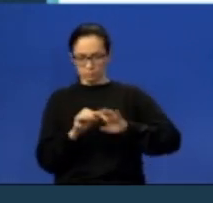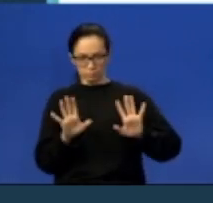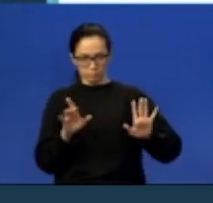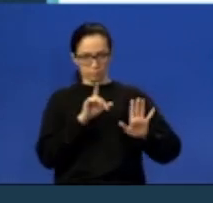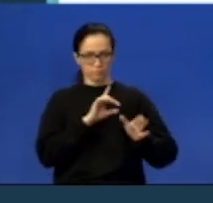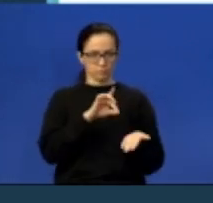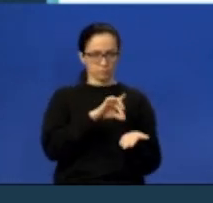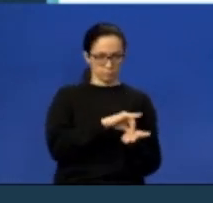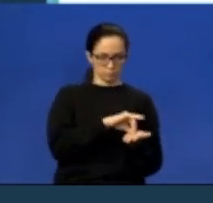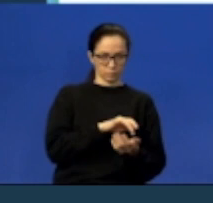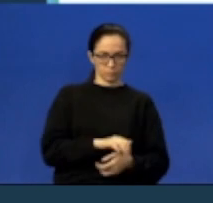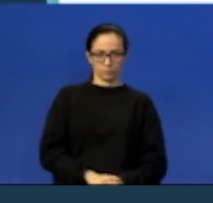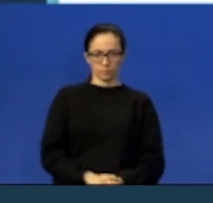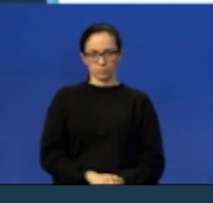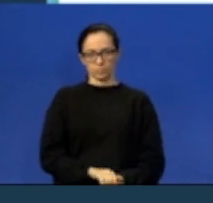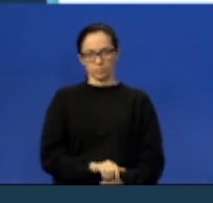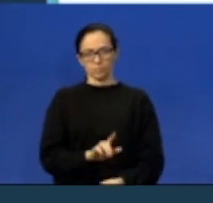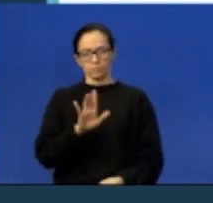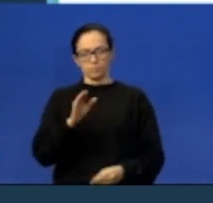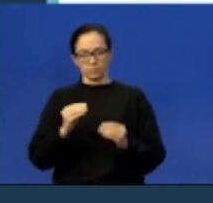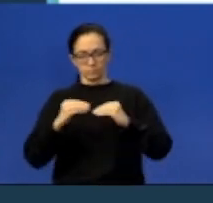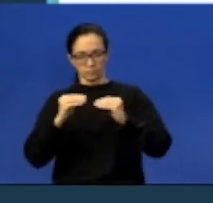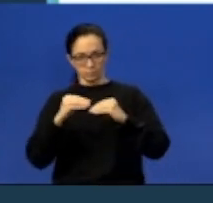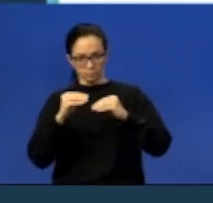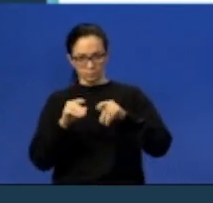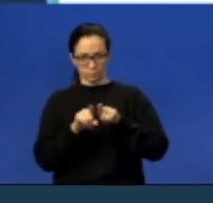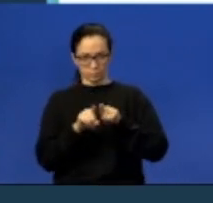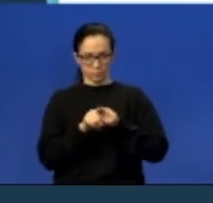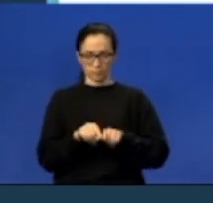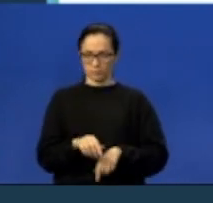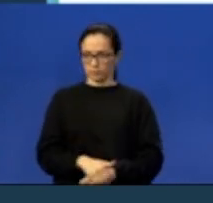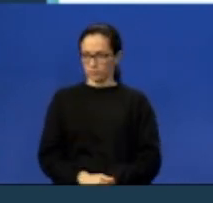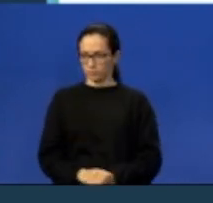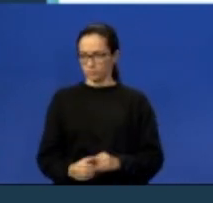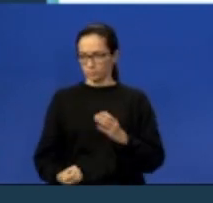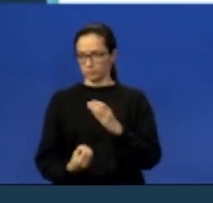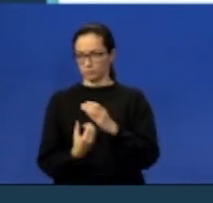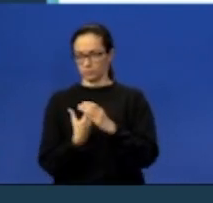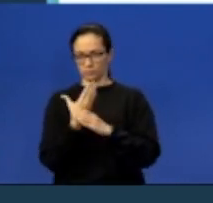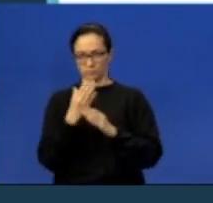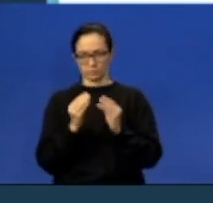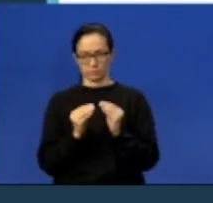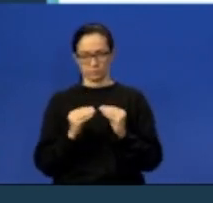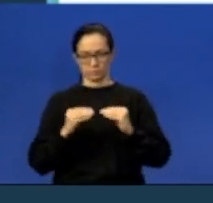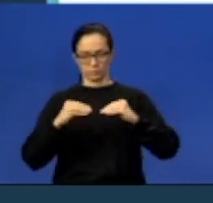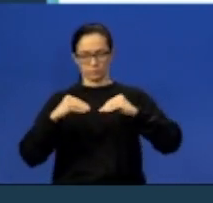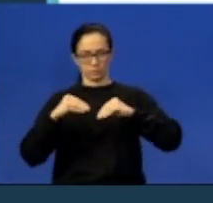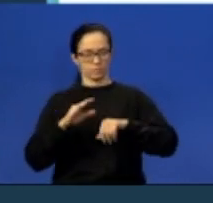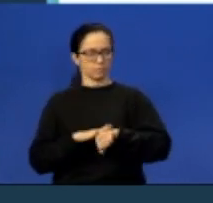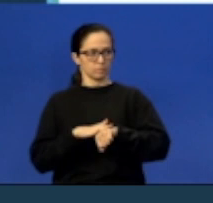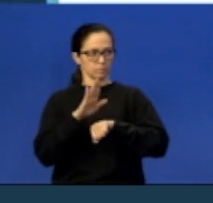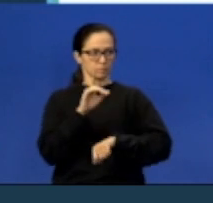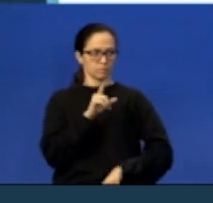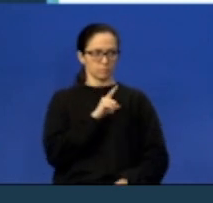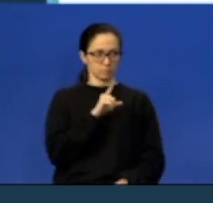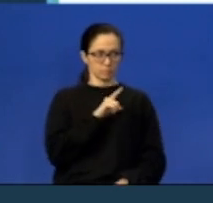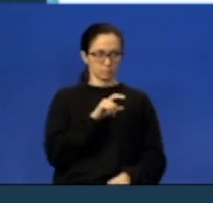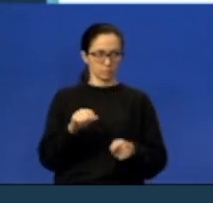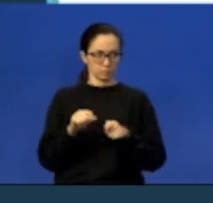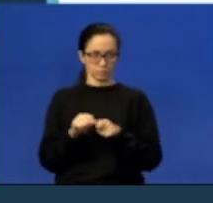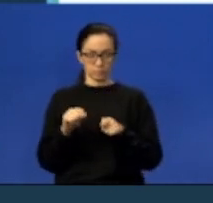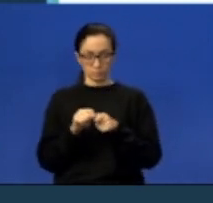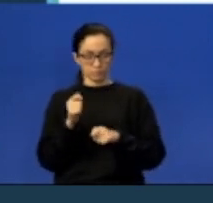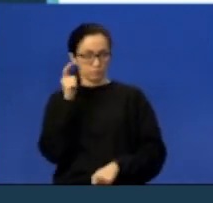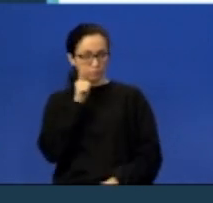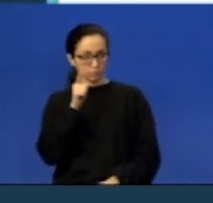original. Já na região plástica, ela ocorre uma deformação muito grande, mesmo em relação